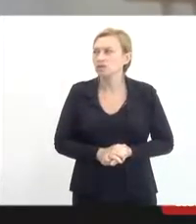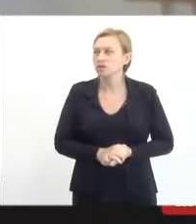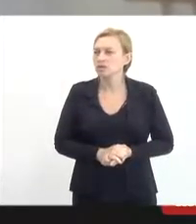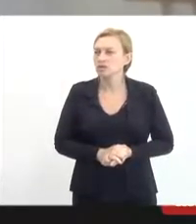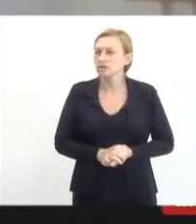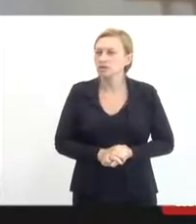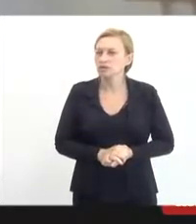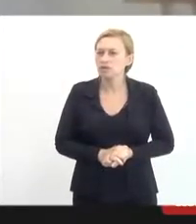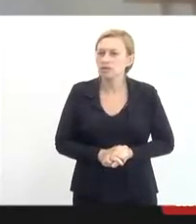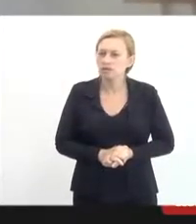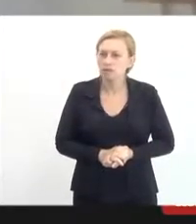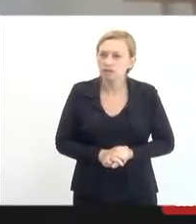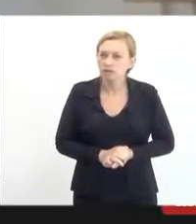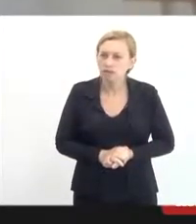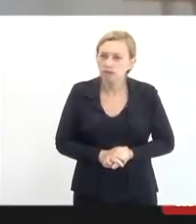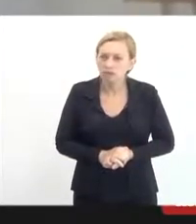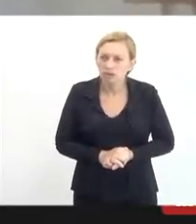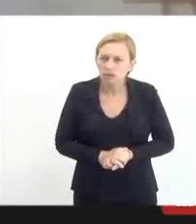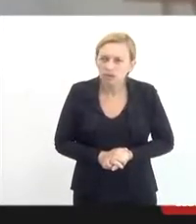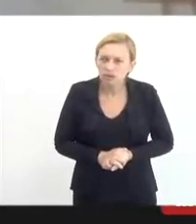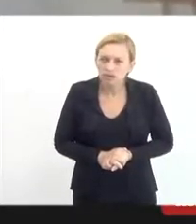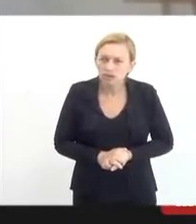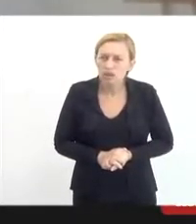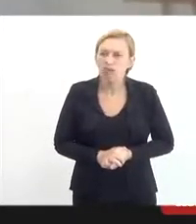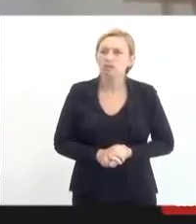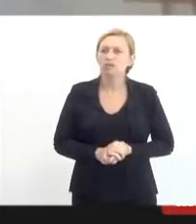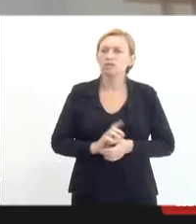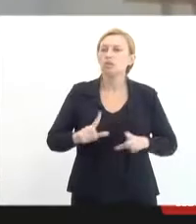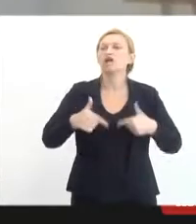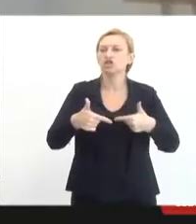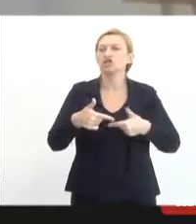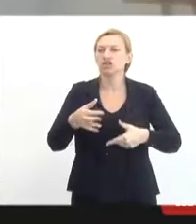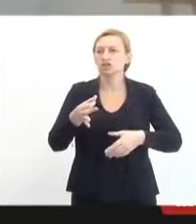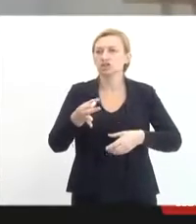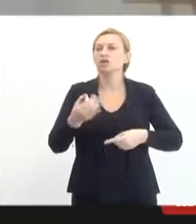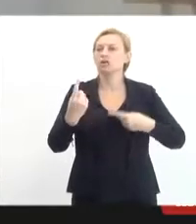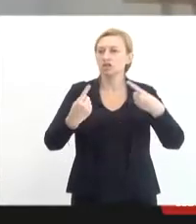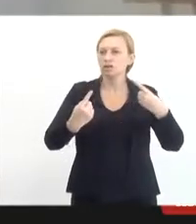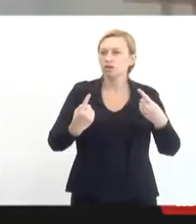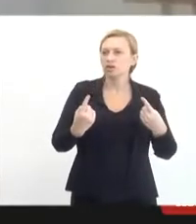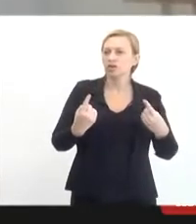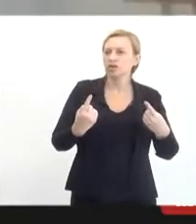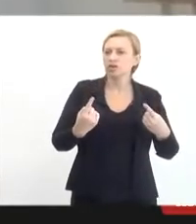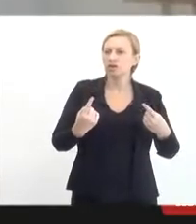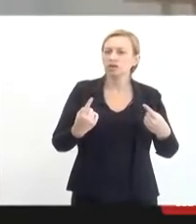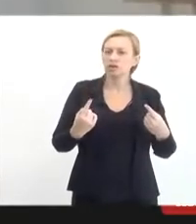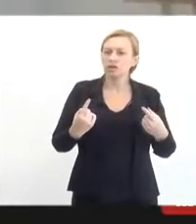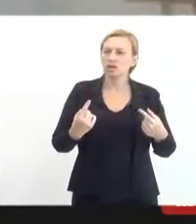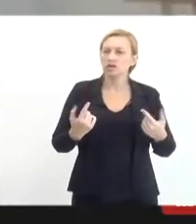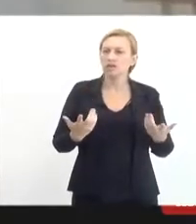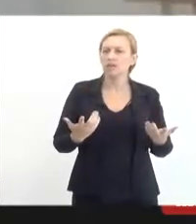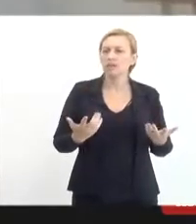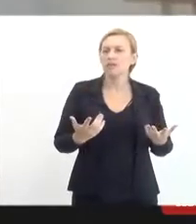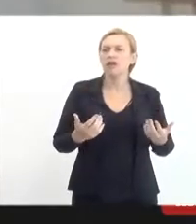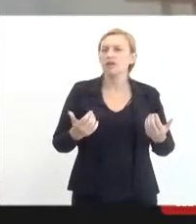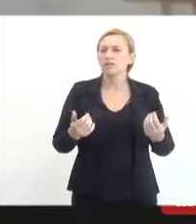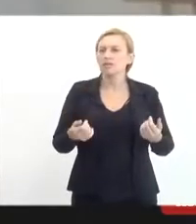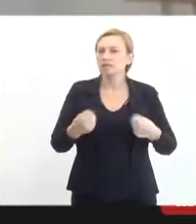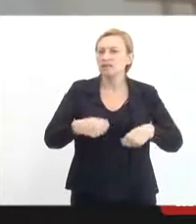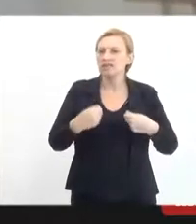que são anteriores às teses jurídicas, né? Que precisa, há uma série de ilegalidades que são anteriores à própria